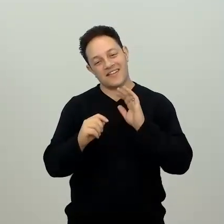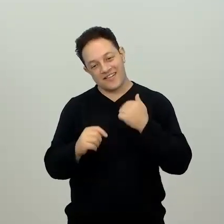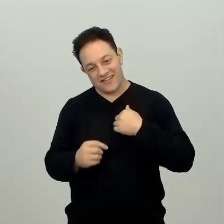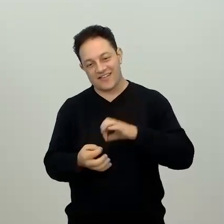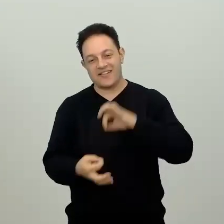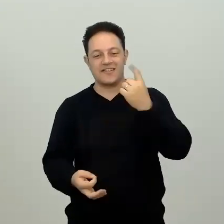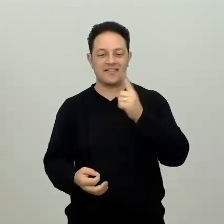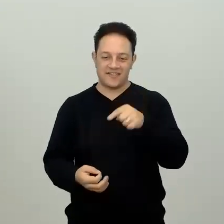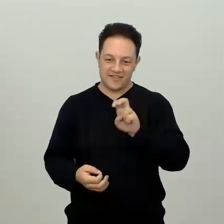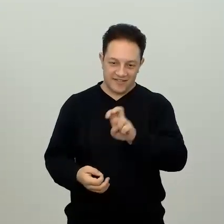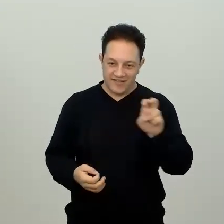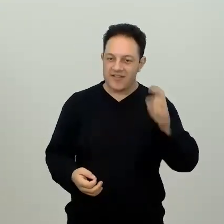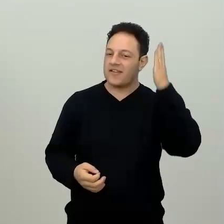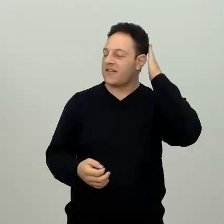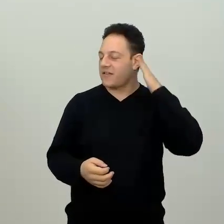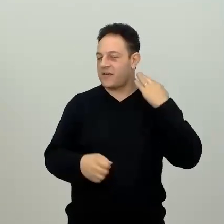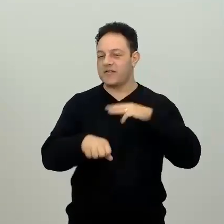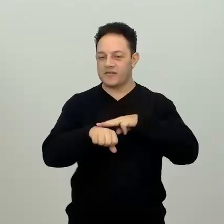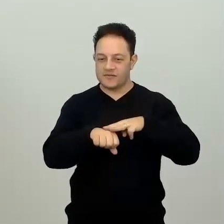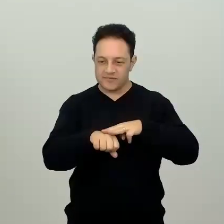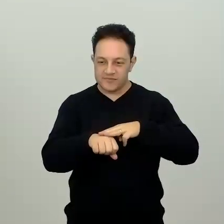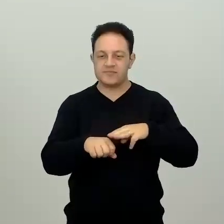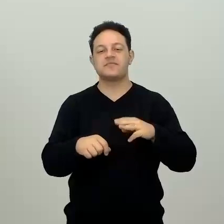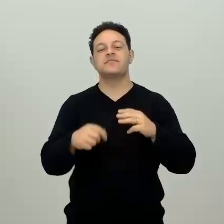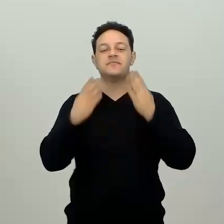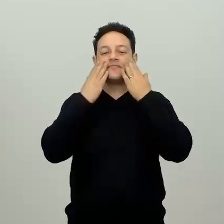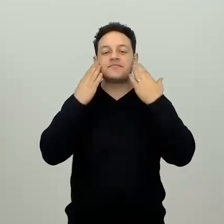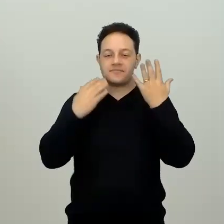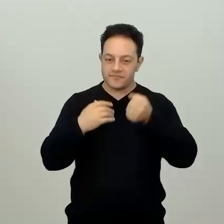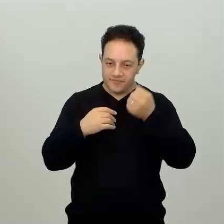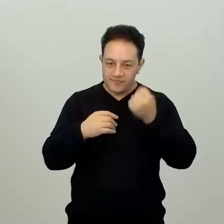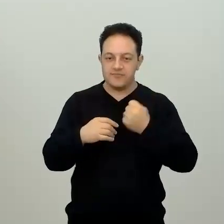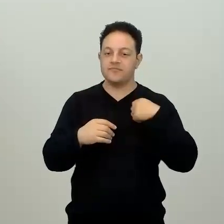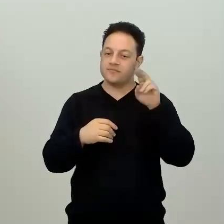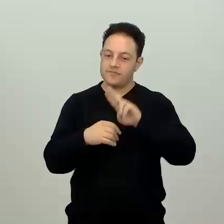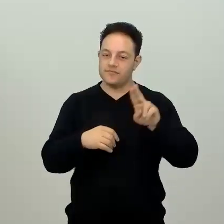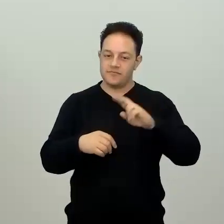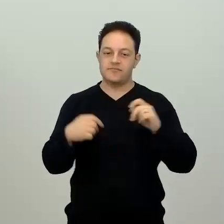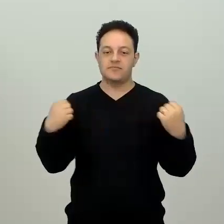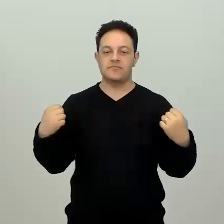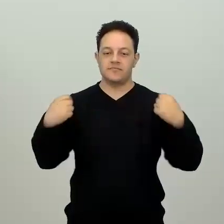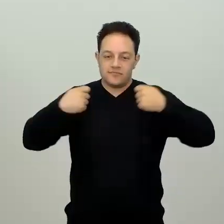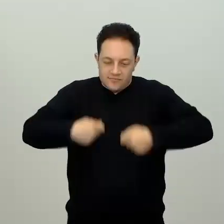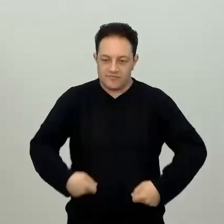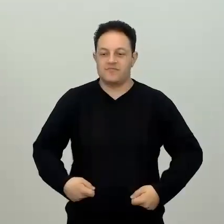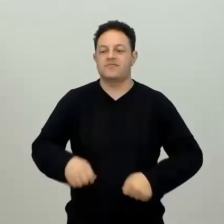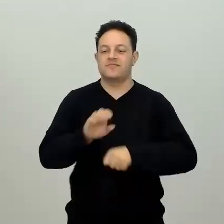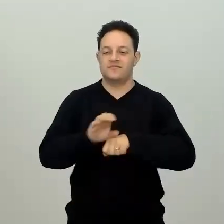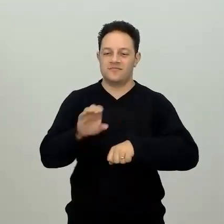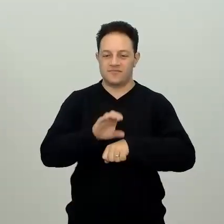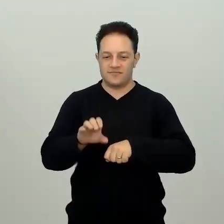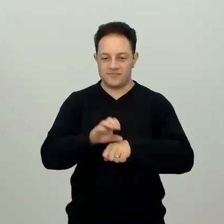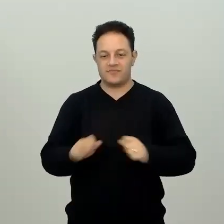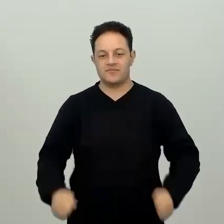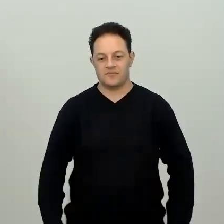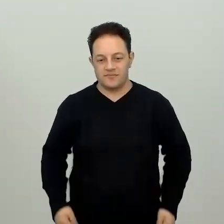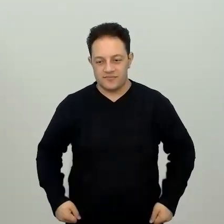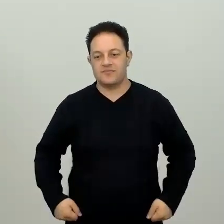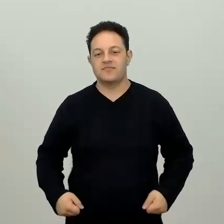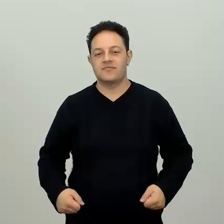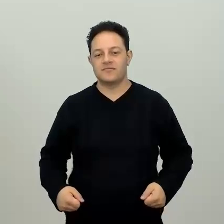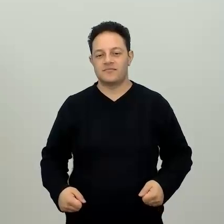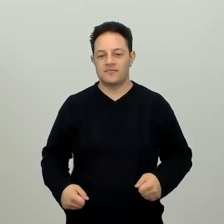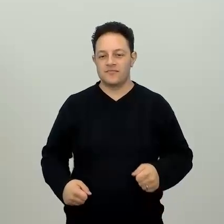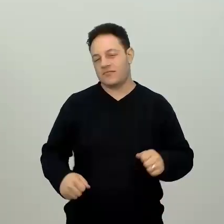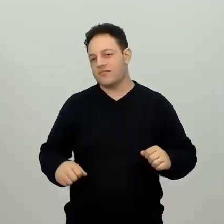1,55 m, eu tenho cabelos castanhos, eu sou branca, estou usando uma blusa cinza, uma calça,